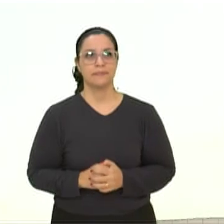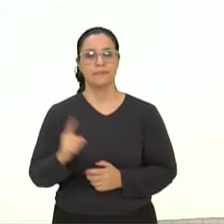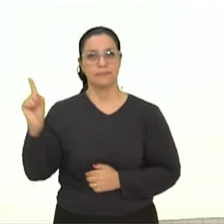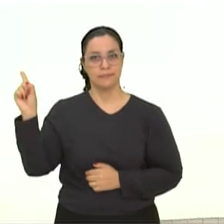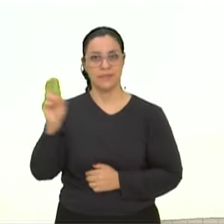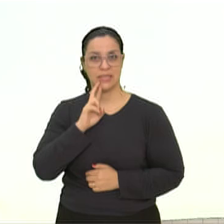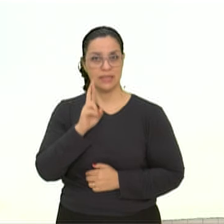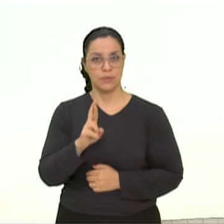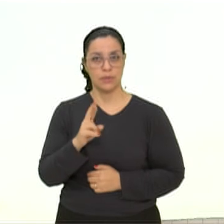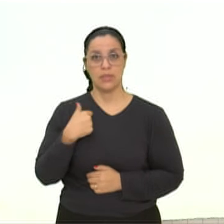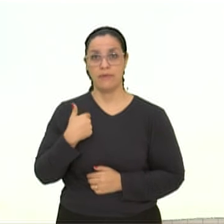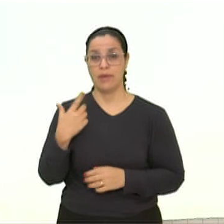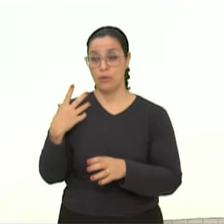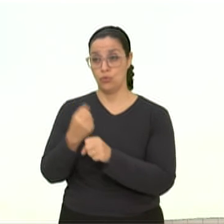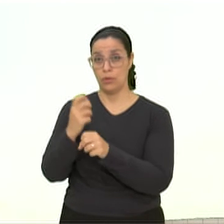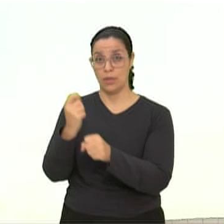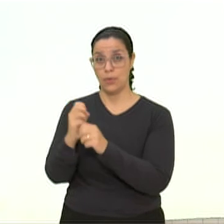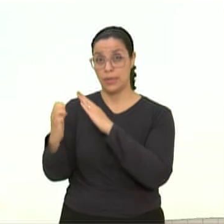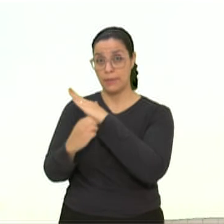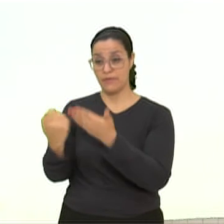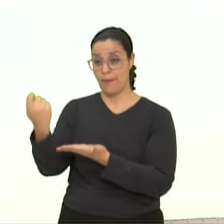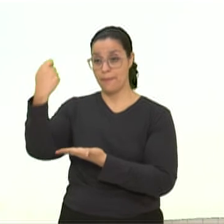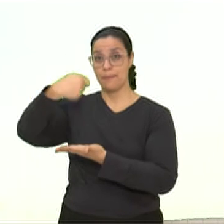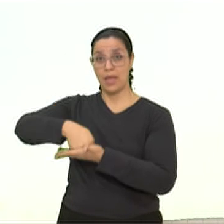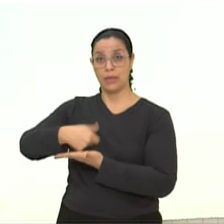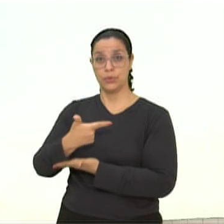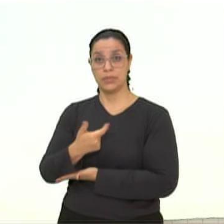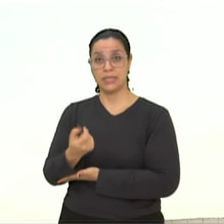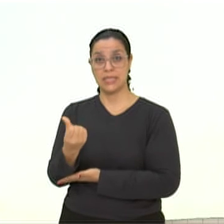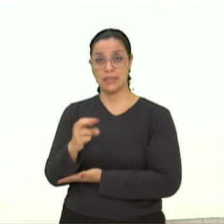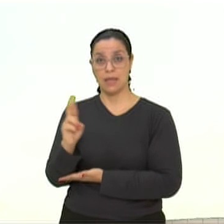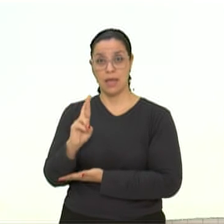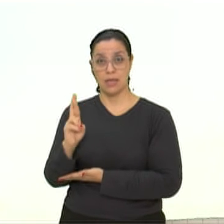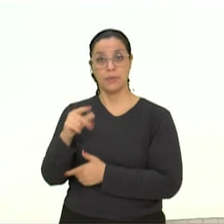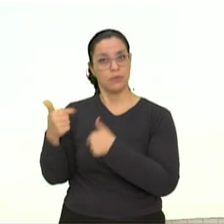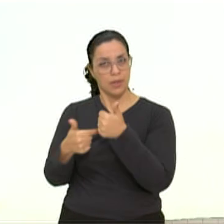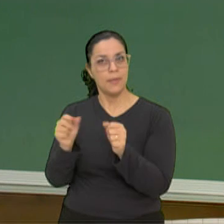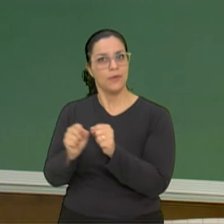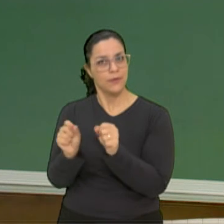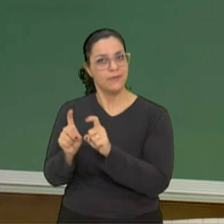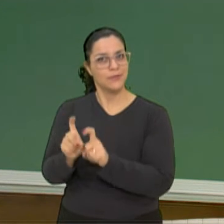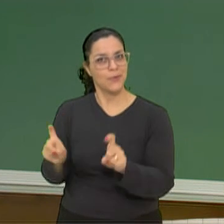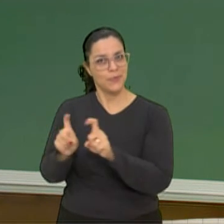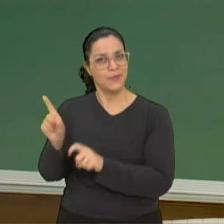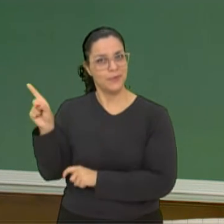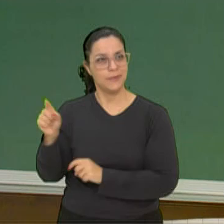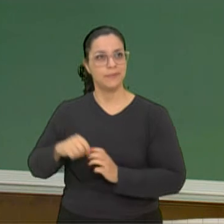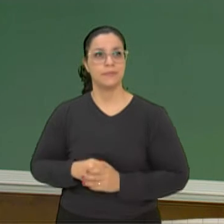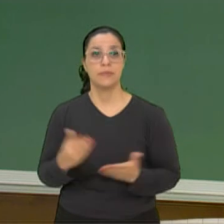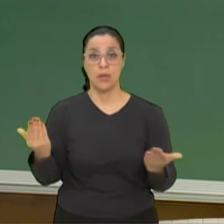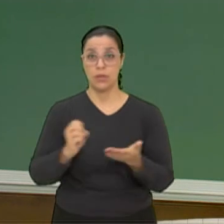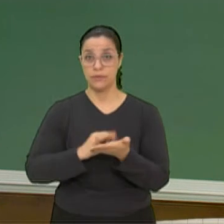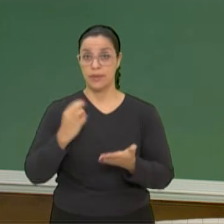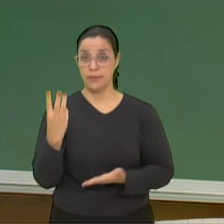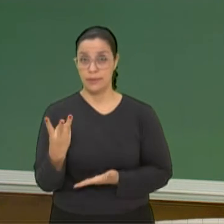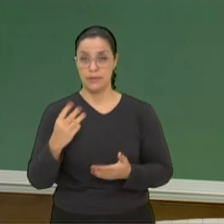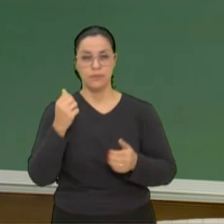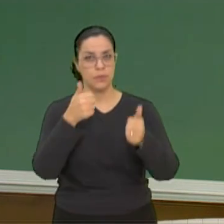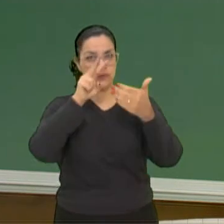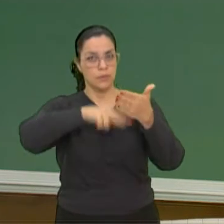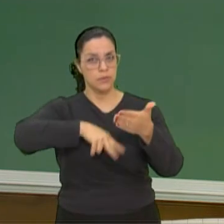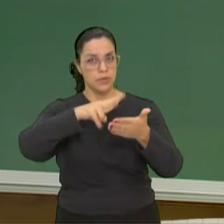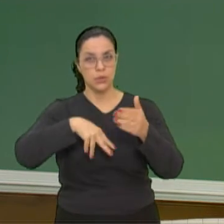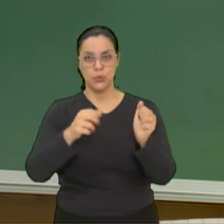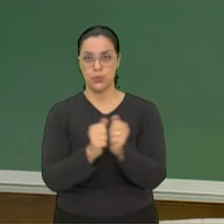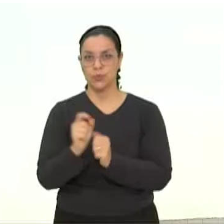Tá lá a resposta, ele cobrará R$260 pelo serviço realizado. Certinho? Vamos ao próximo. Acompanhe comigo